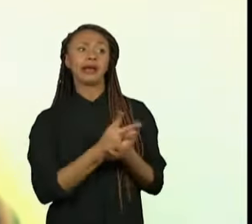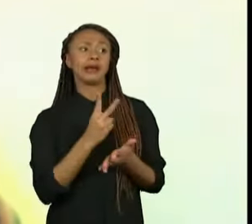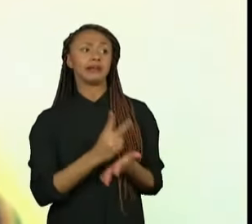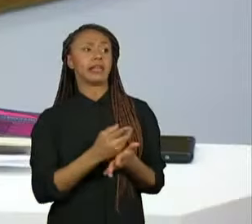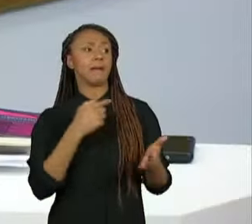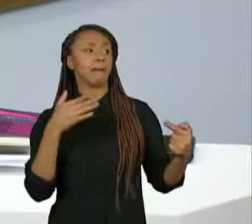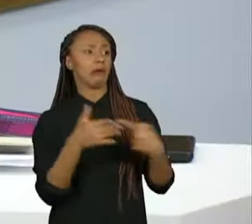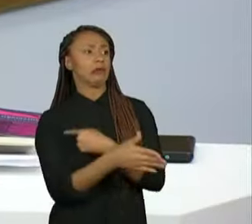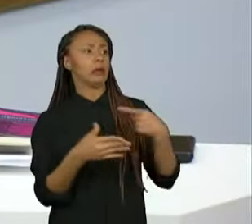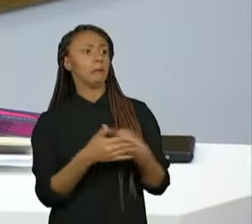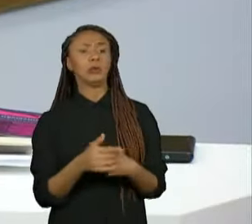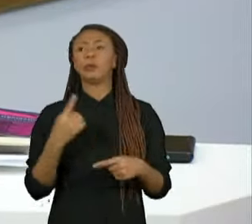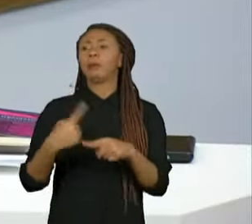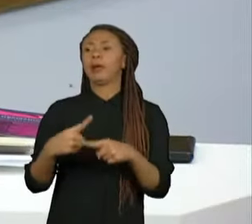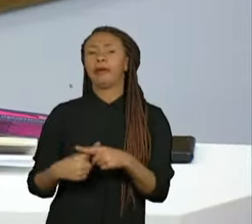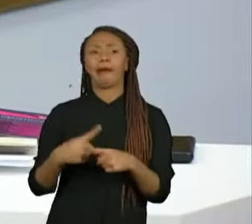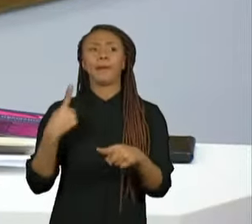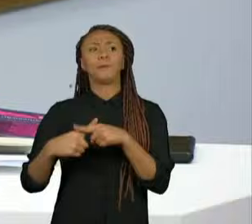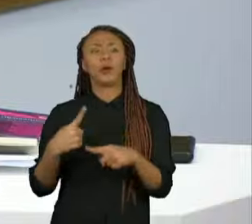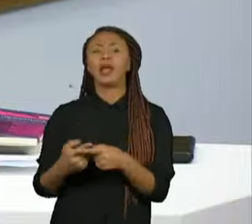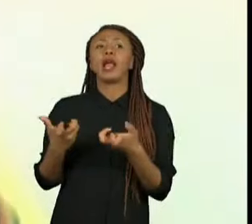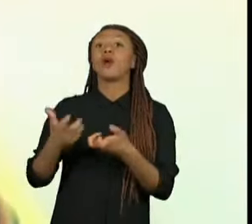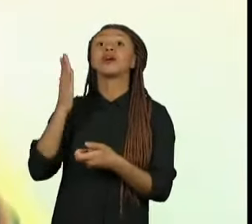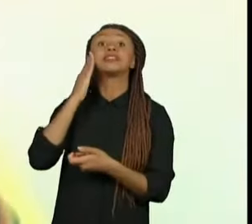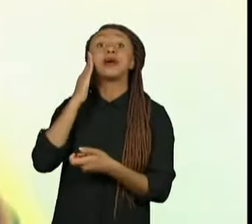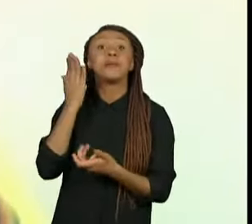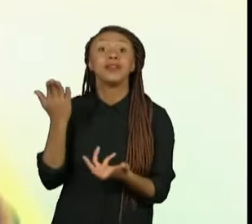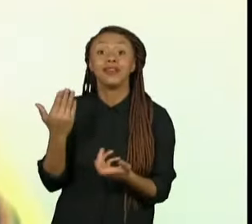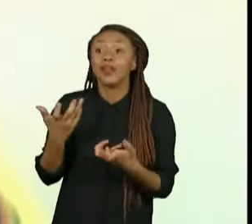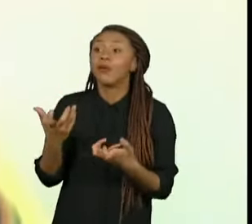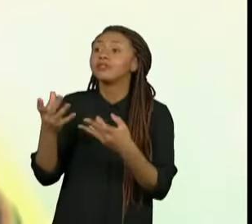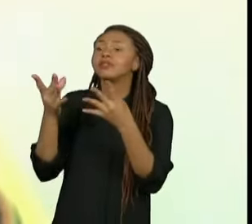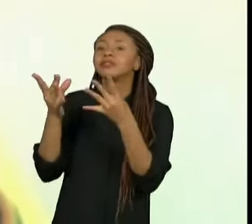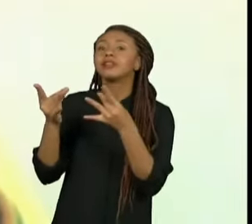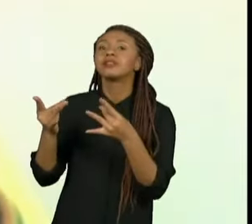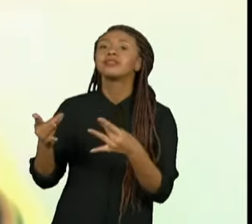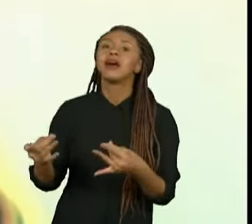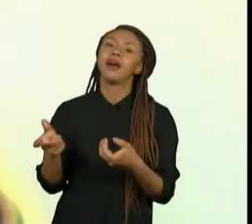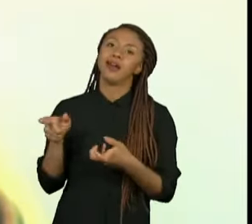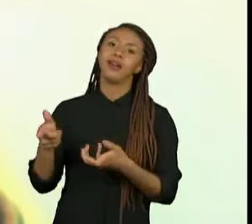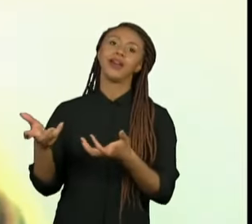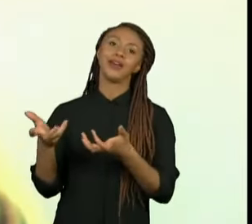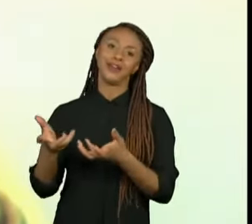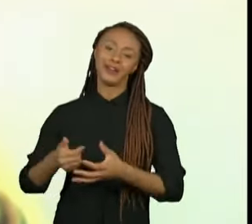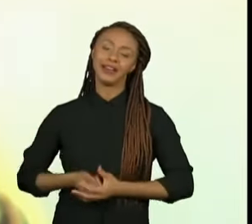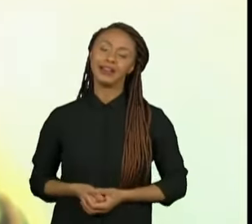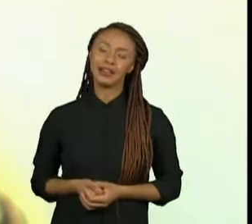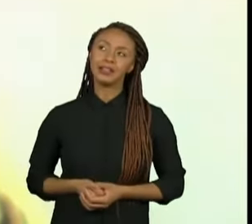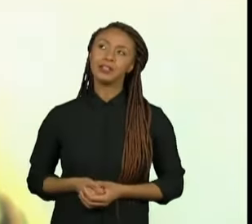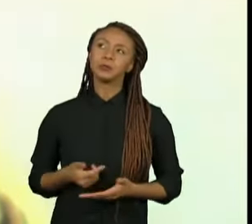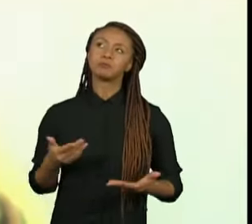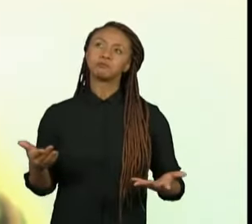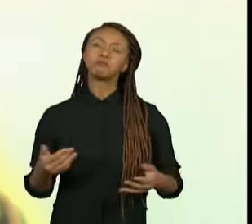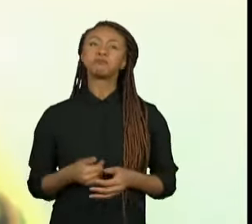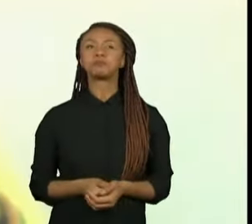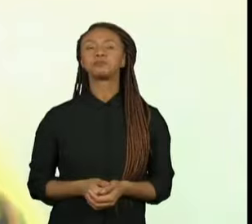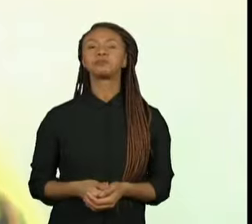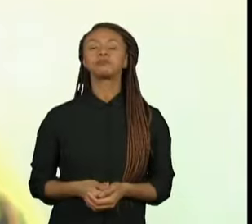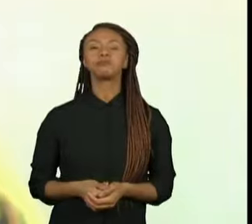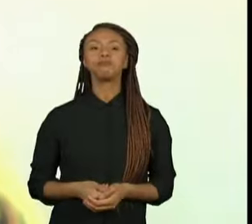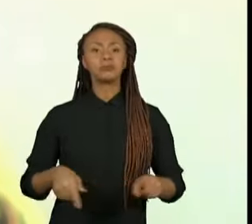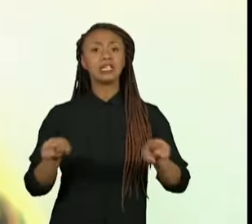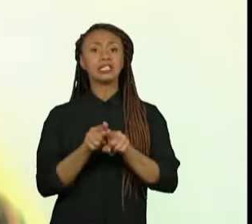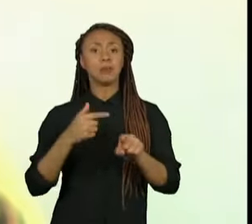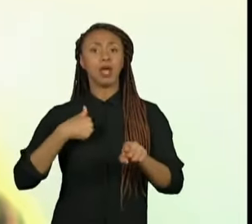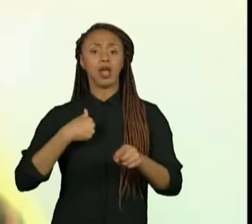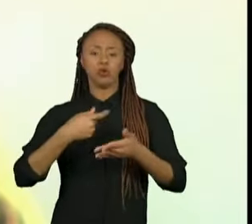por quê? Por quê? Eu quero saber os detalhes. E acho que escrever